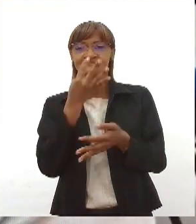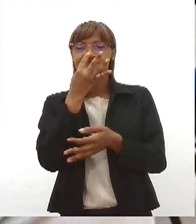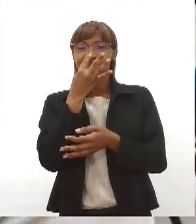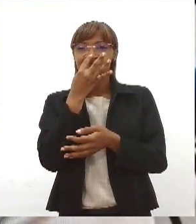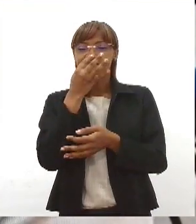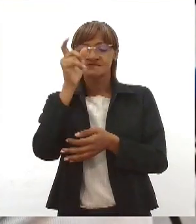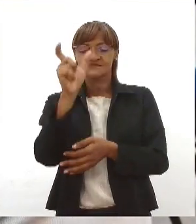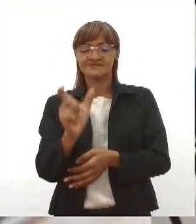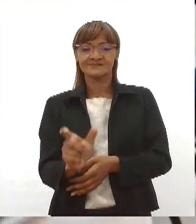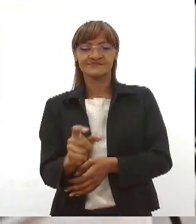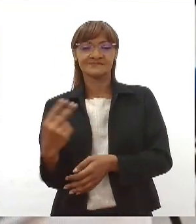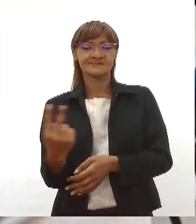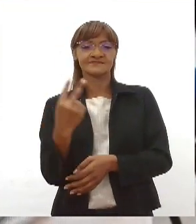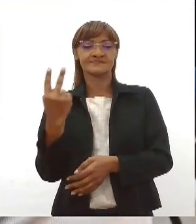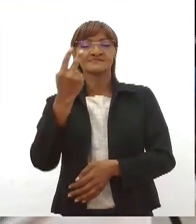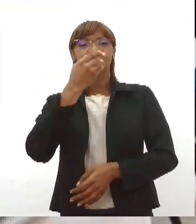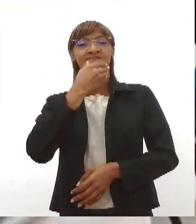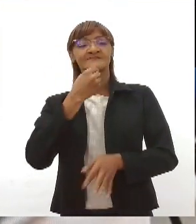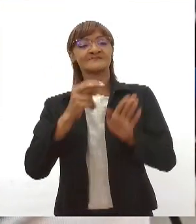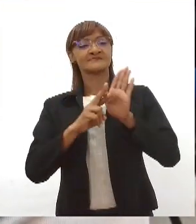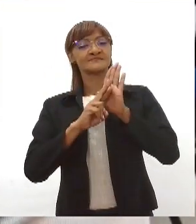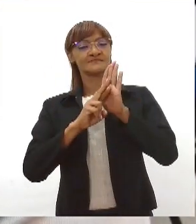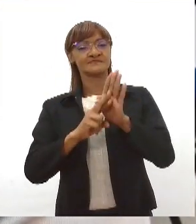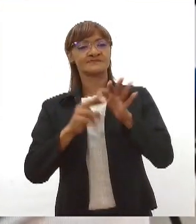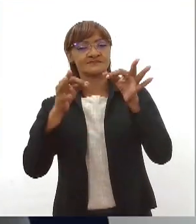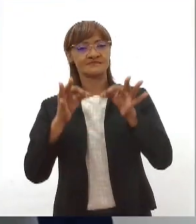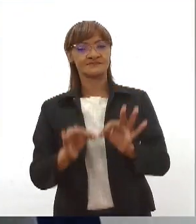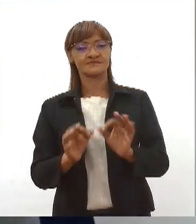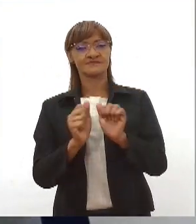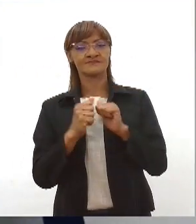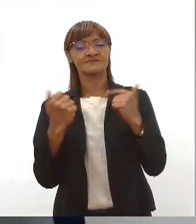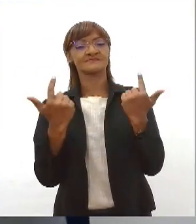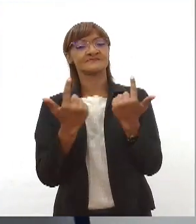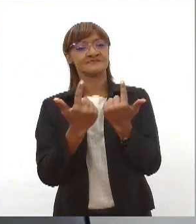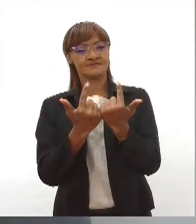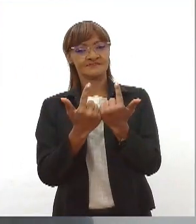representou muito bem Assembleia Legislativa